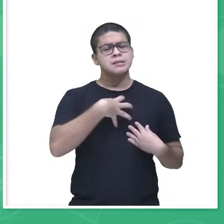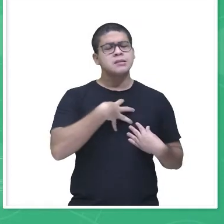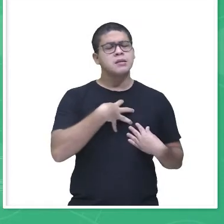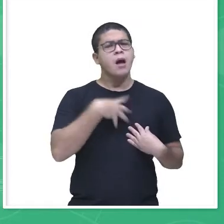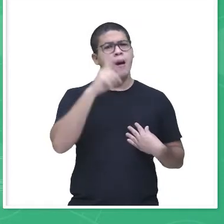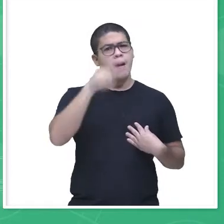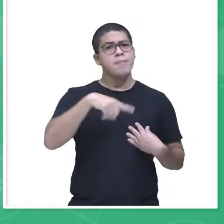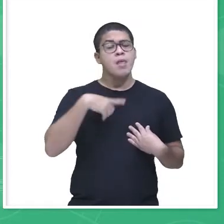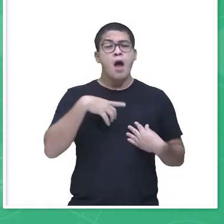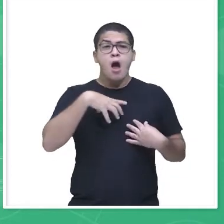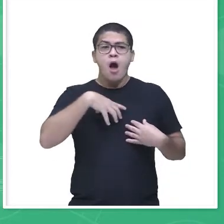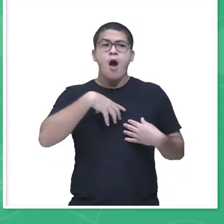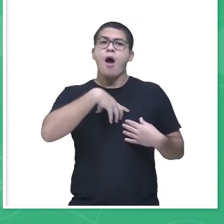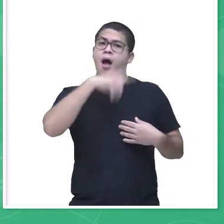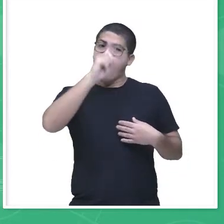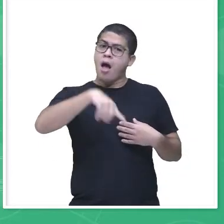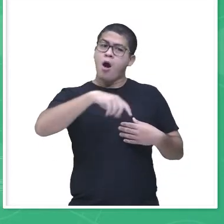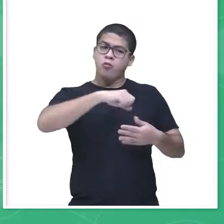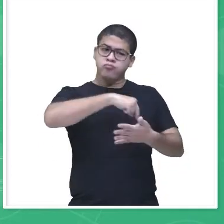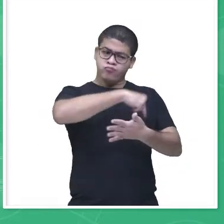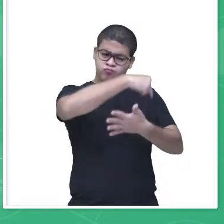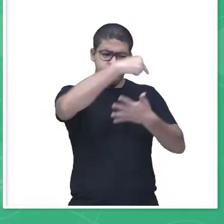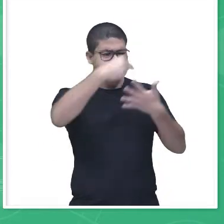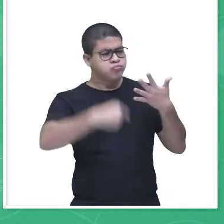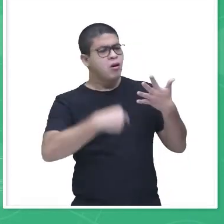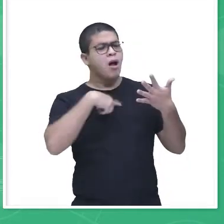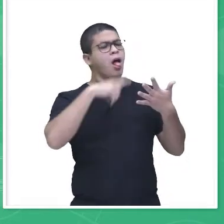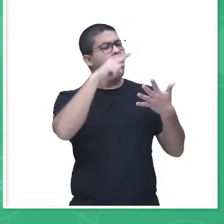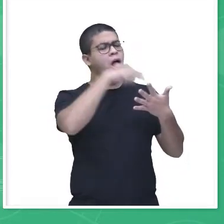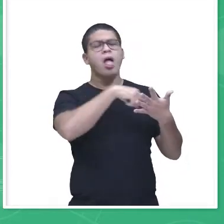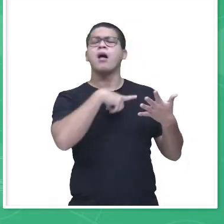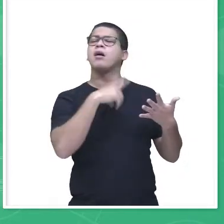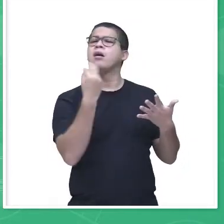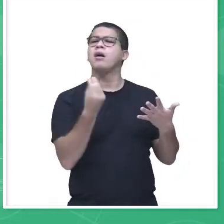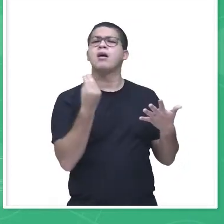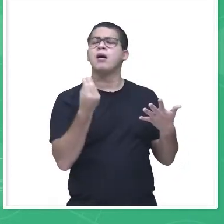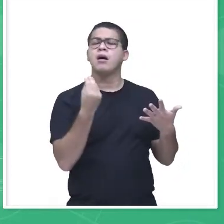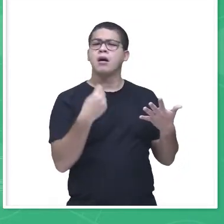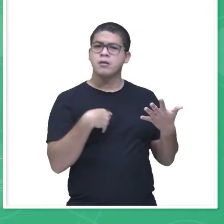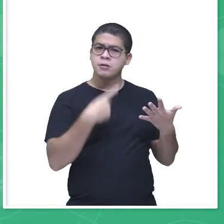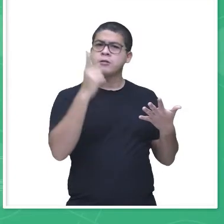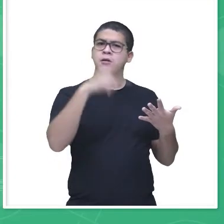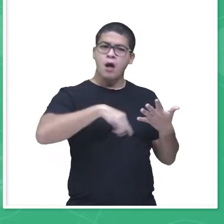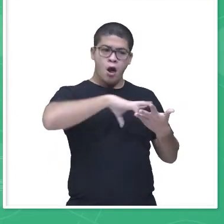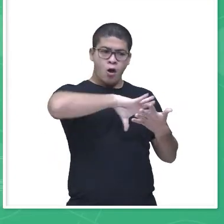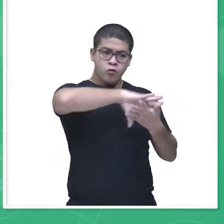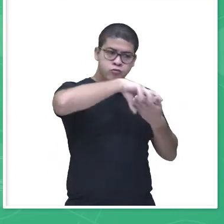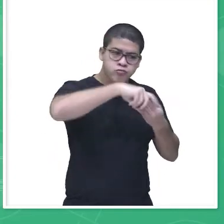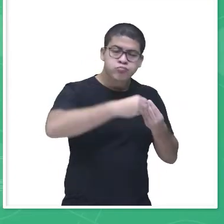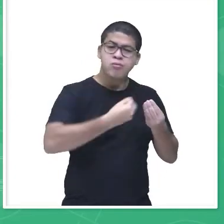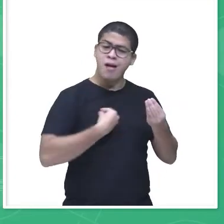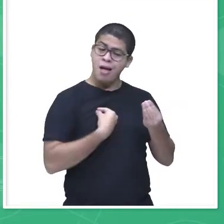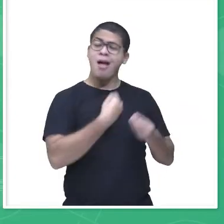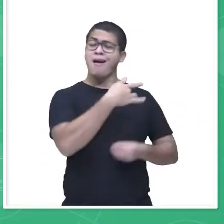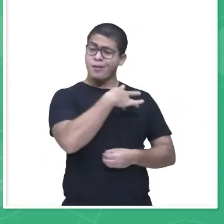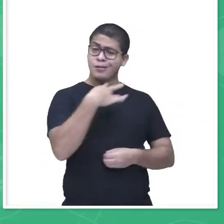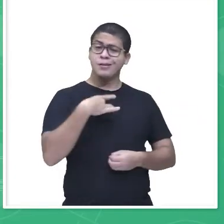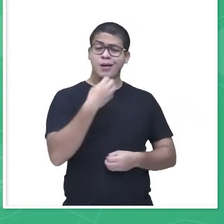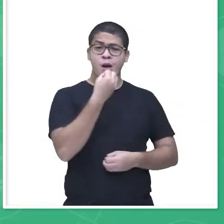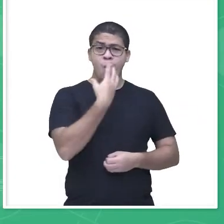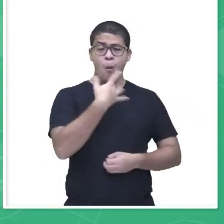de atitudes, um conjunto de ações que vão proporcionar a qualidade de vida e a saúde